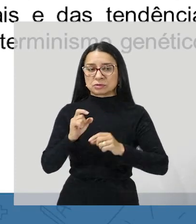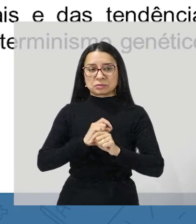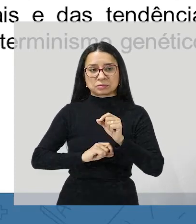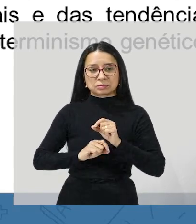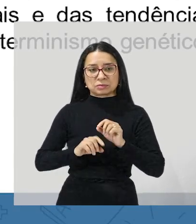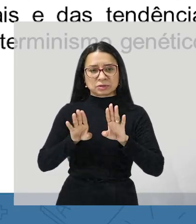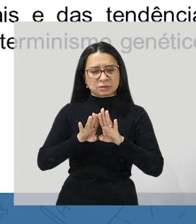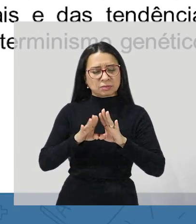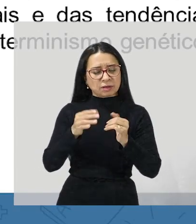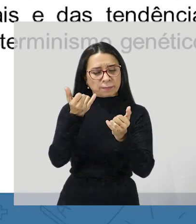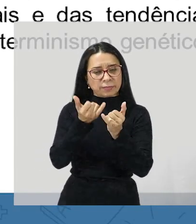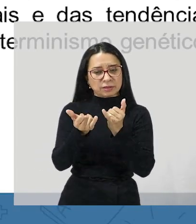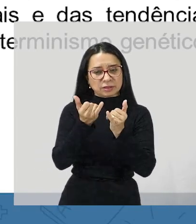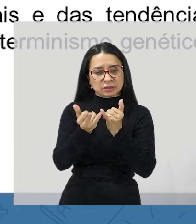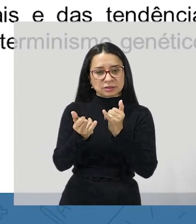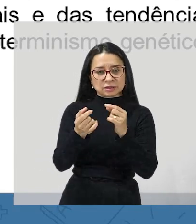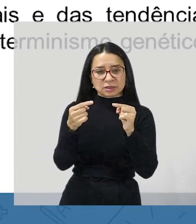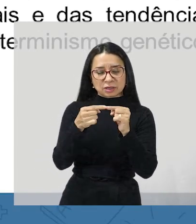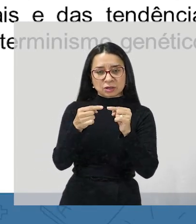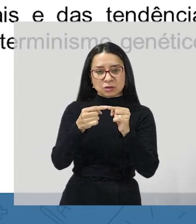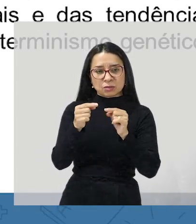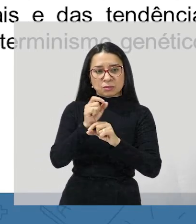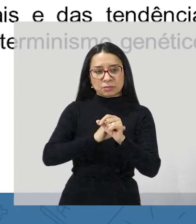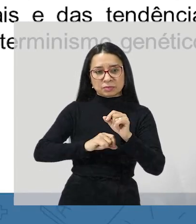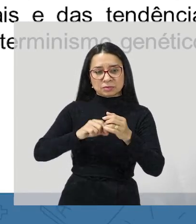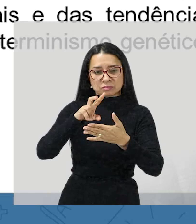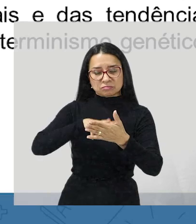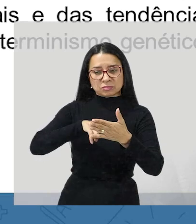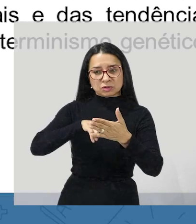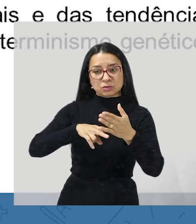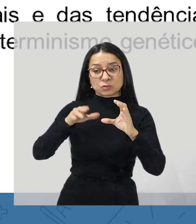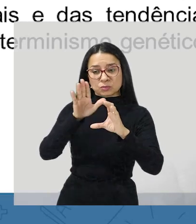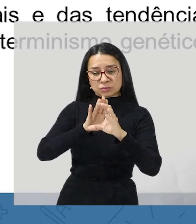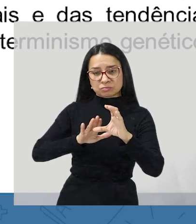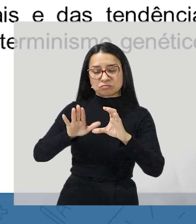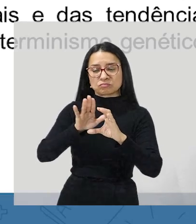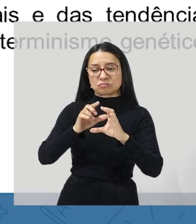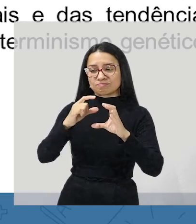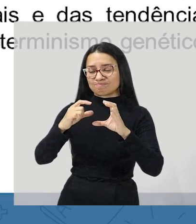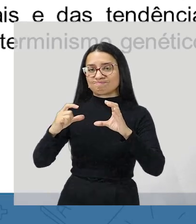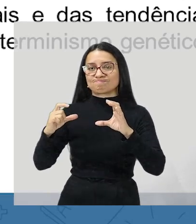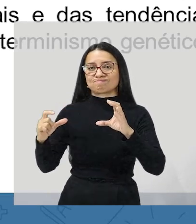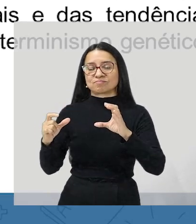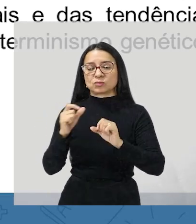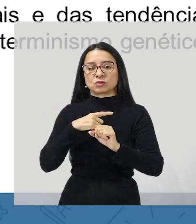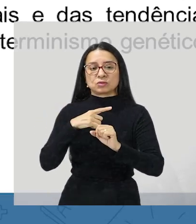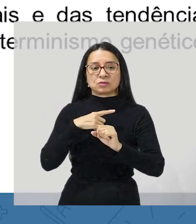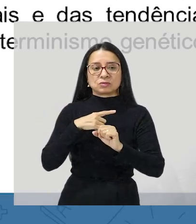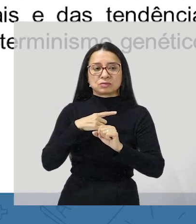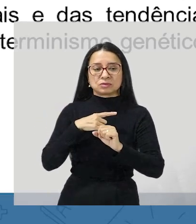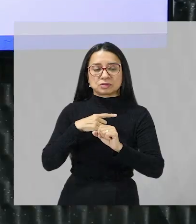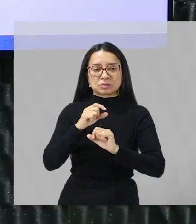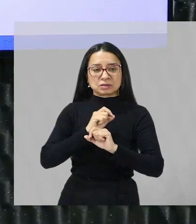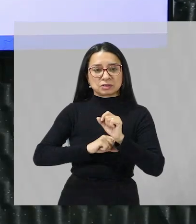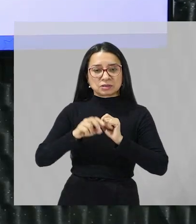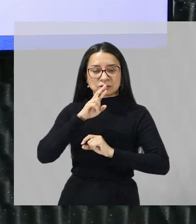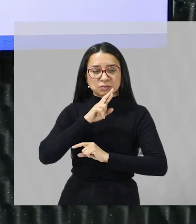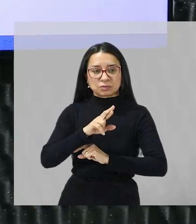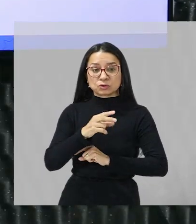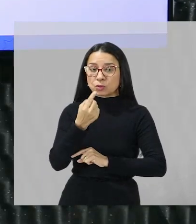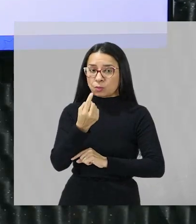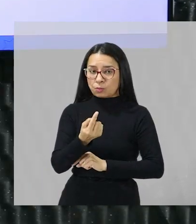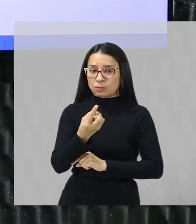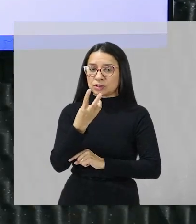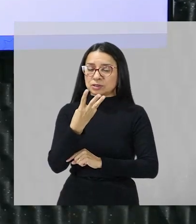aqui também parece que está adequado à leitura do quadrinho. Por enquanto, a gente tem a alternativa 1 e a alternativa 3 como